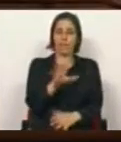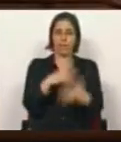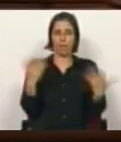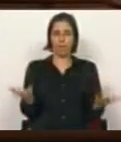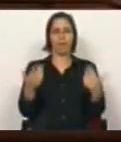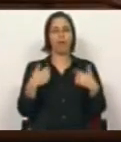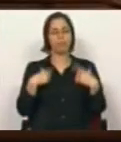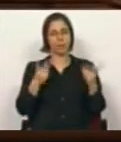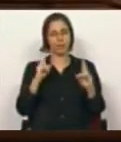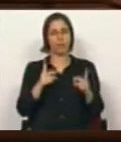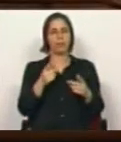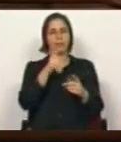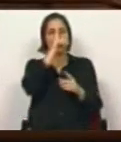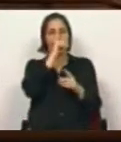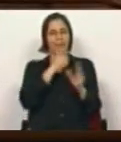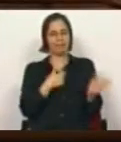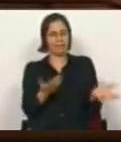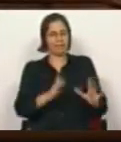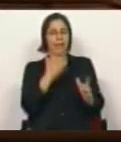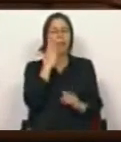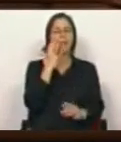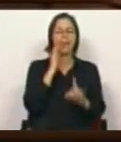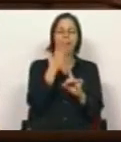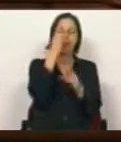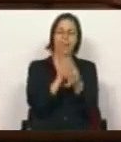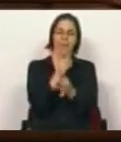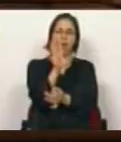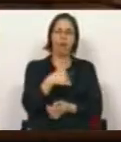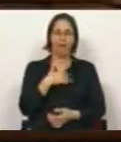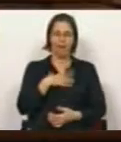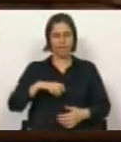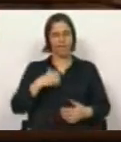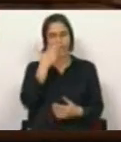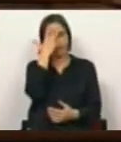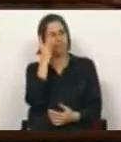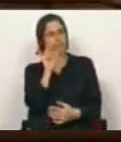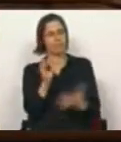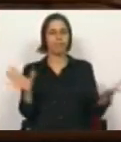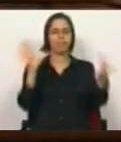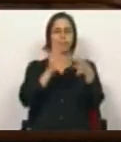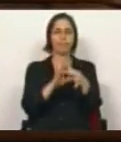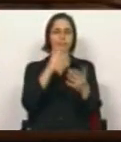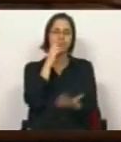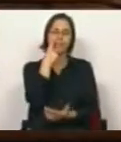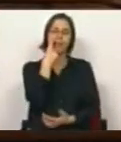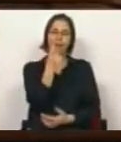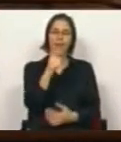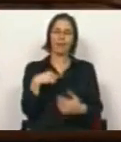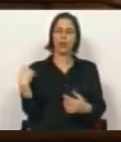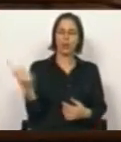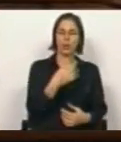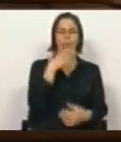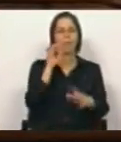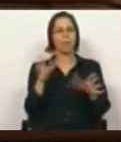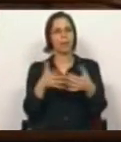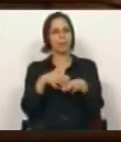para nos irmos libertando da dependência do plástico, a primeira nota que os Verdes pretendem registar diz respeito ao reconhecimento por parte de todas